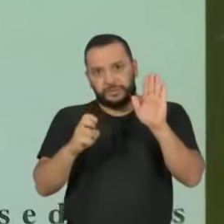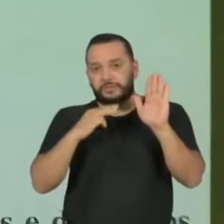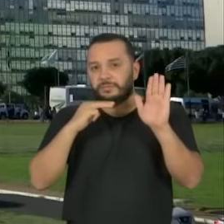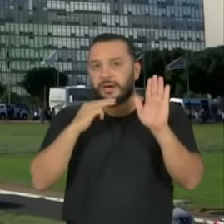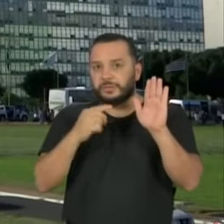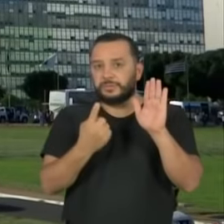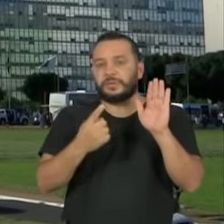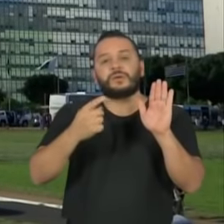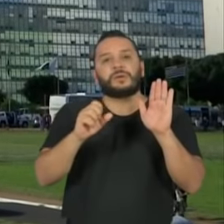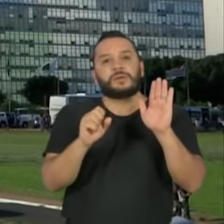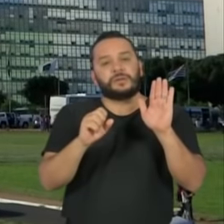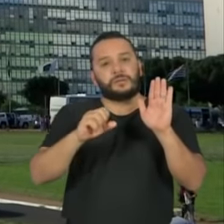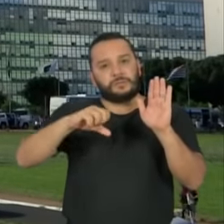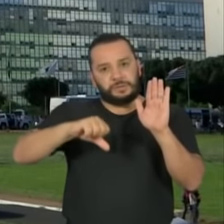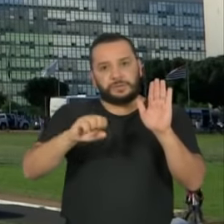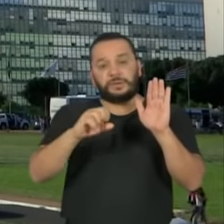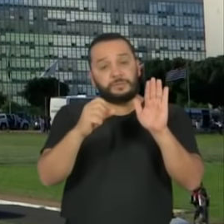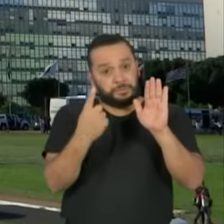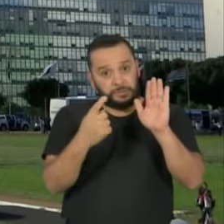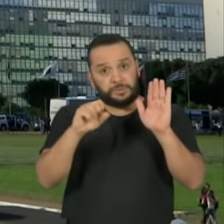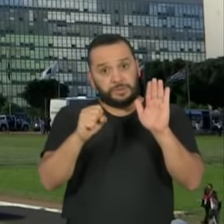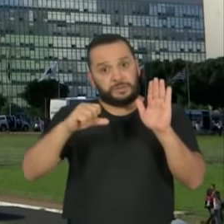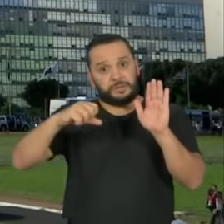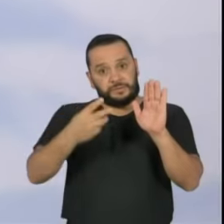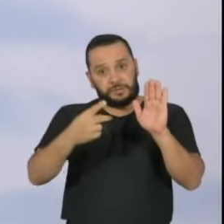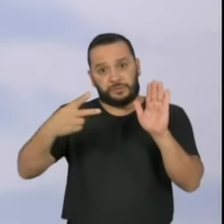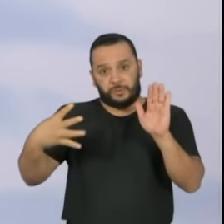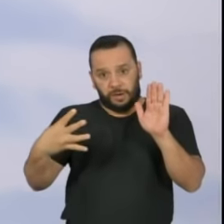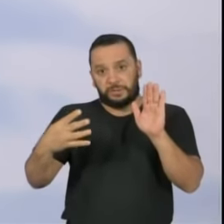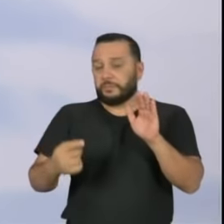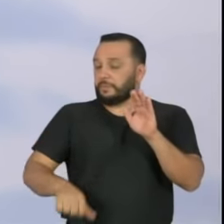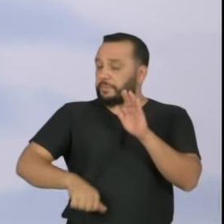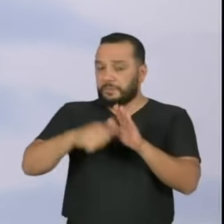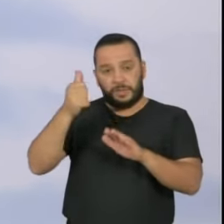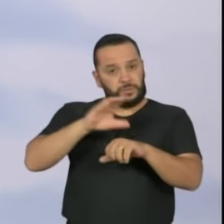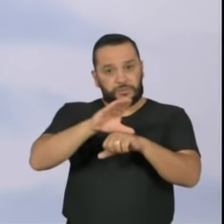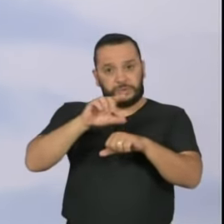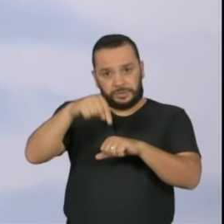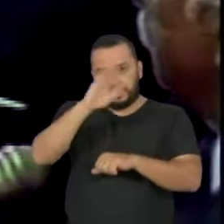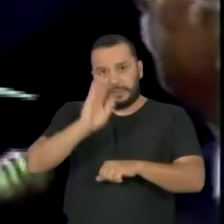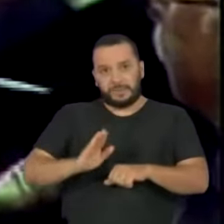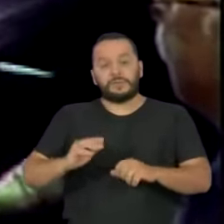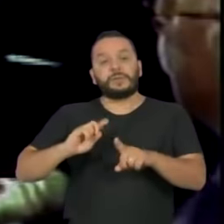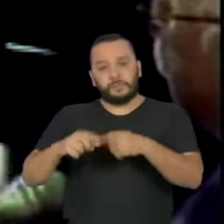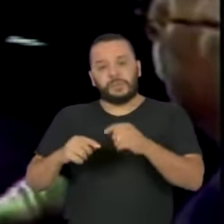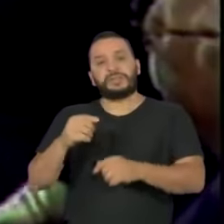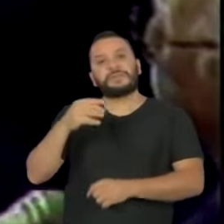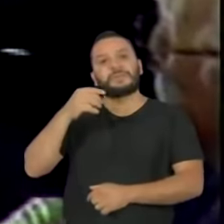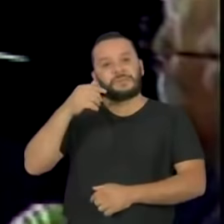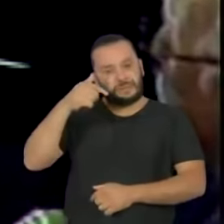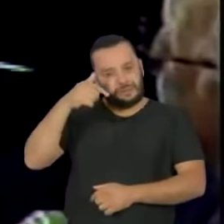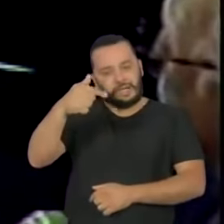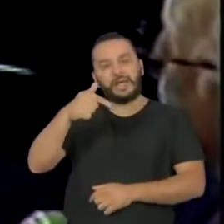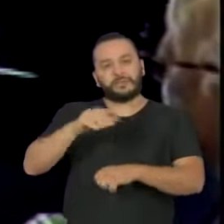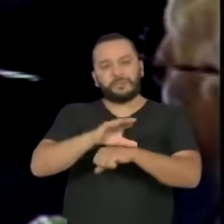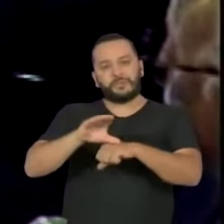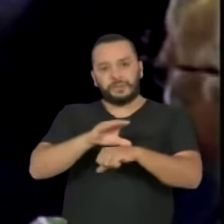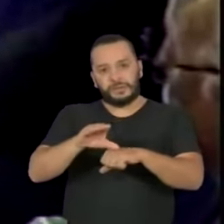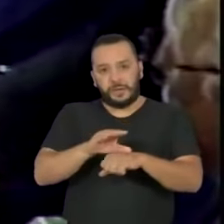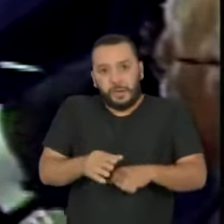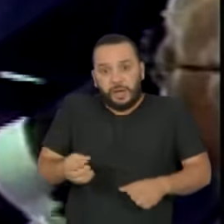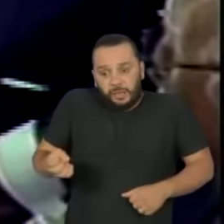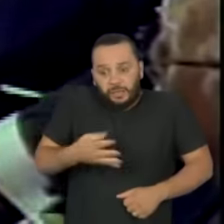foi outorgada a primeira Constituição do Brasil. Ao longo da história, o Brasil teve 7 constituições. A atual foi promulgada em